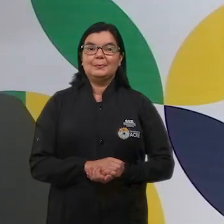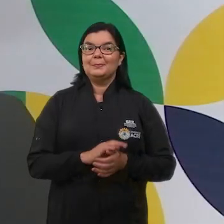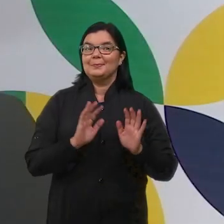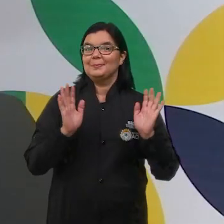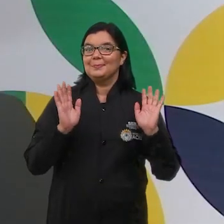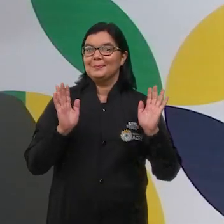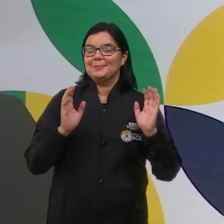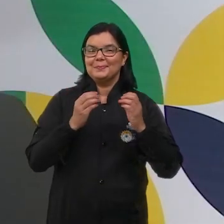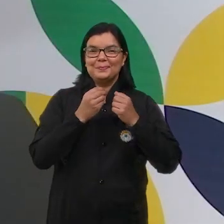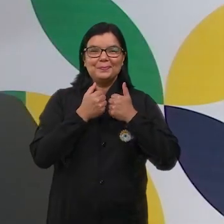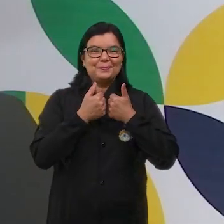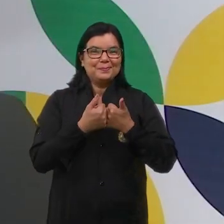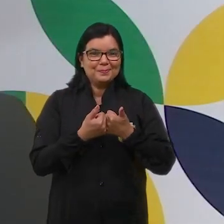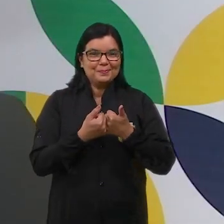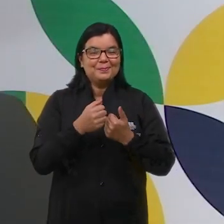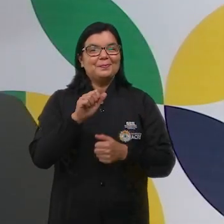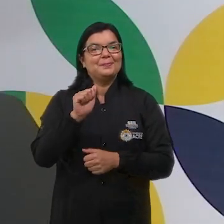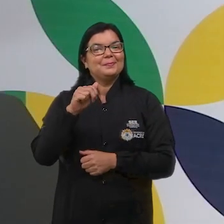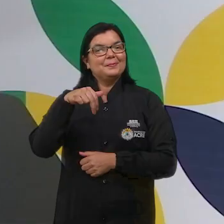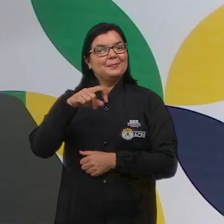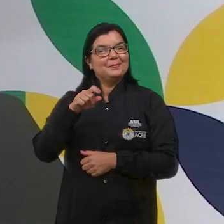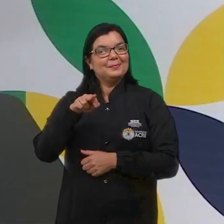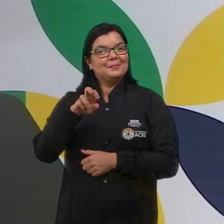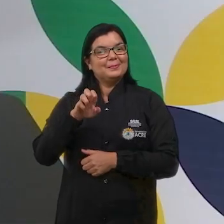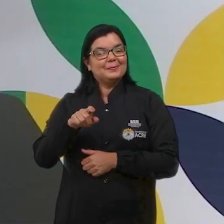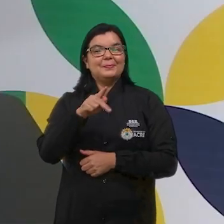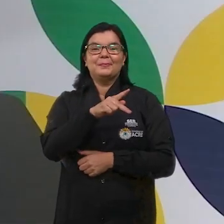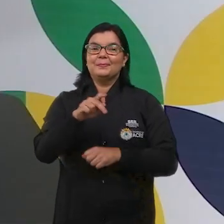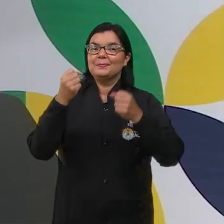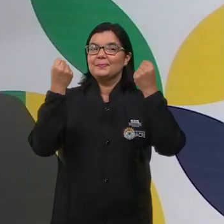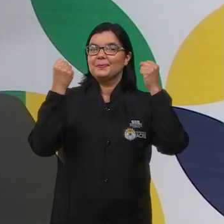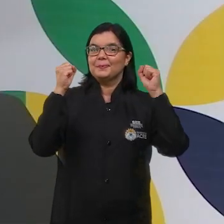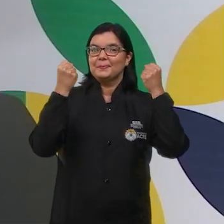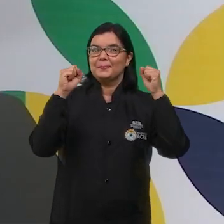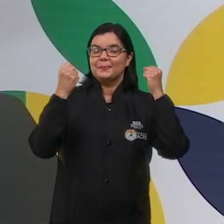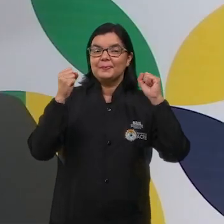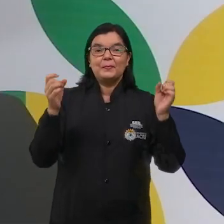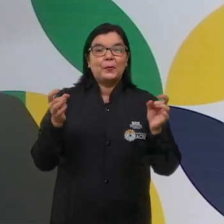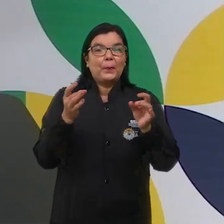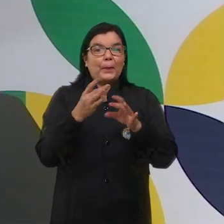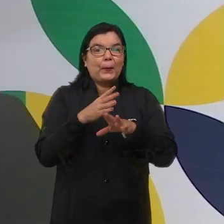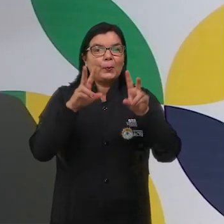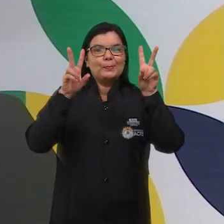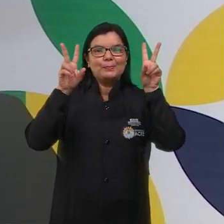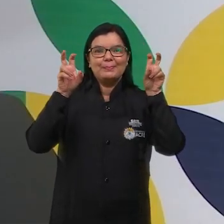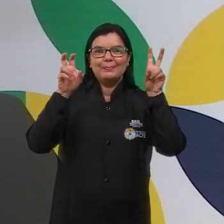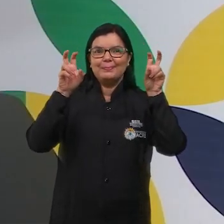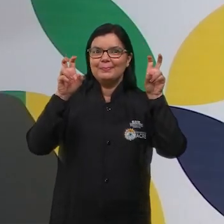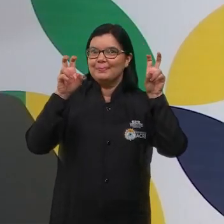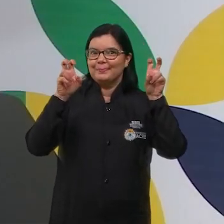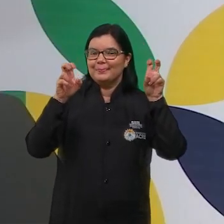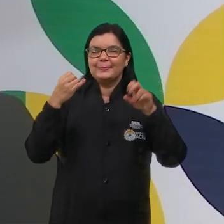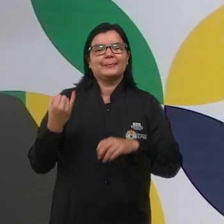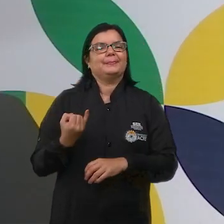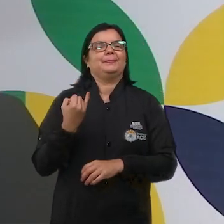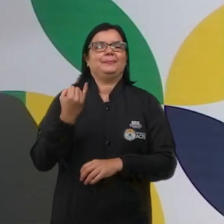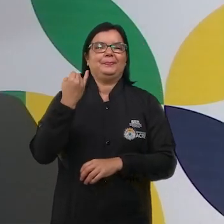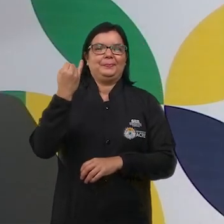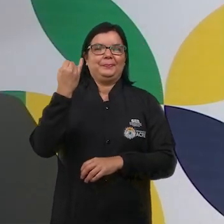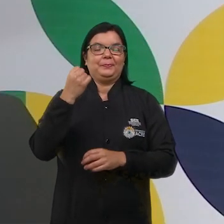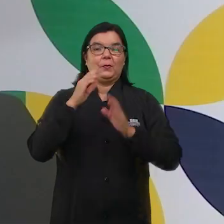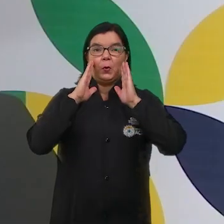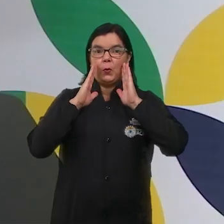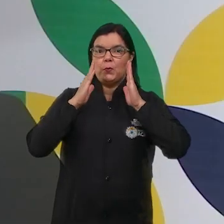E aí, tudo bem com vocês? Eu sou o André Vasconcelos, professor de Educação Física, pronto para um assunto muito importante.